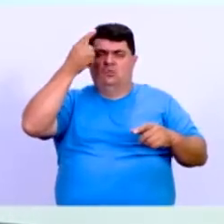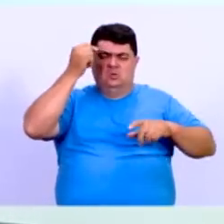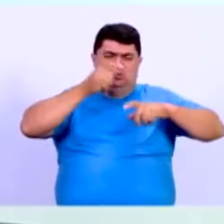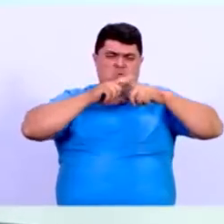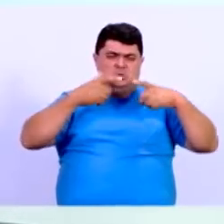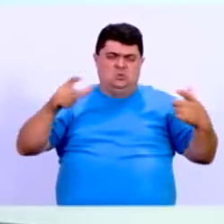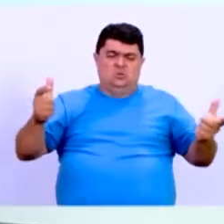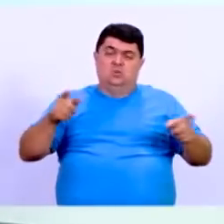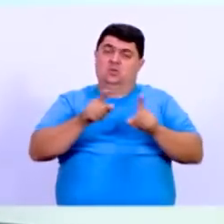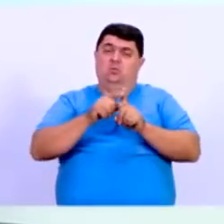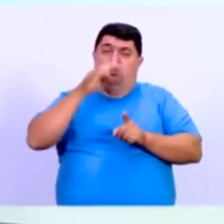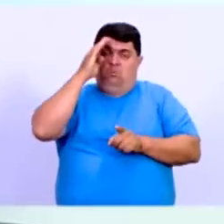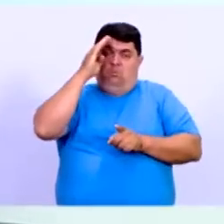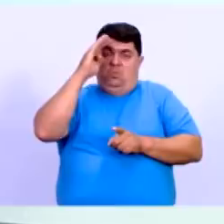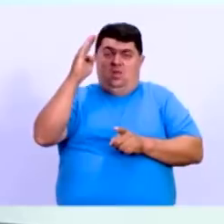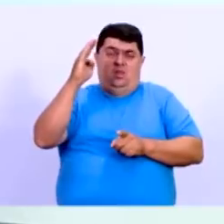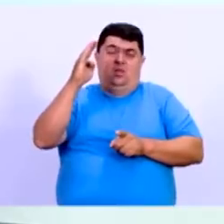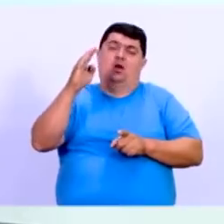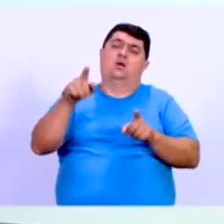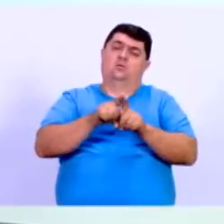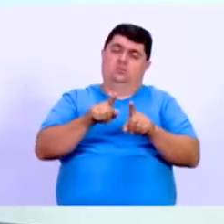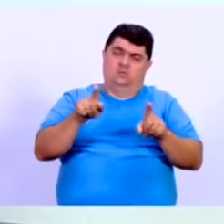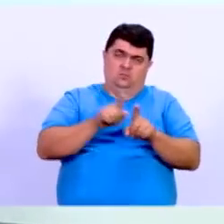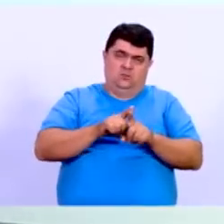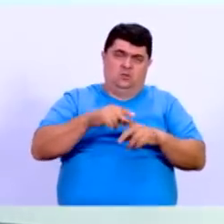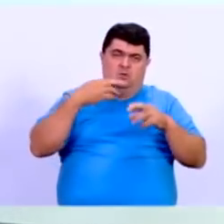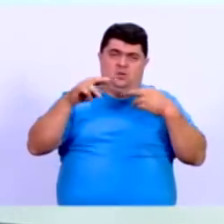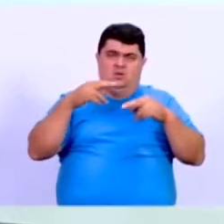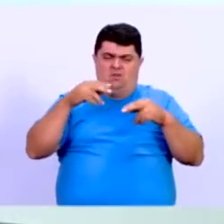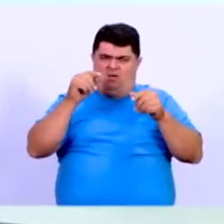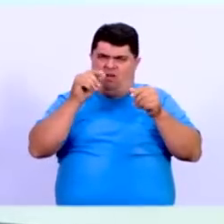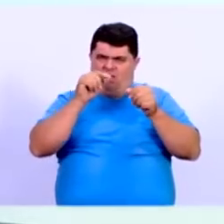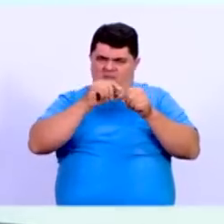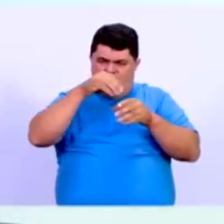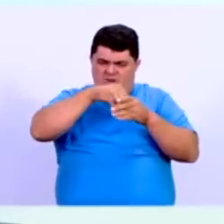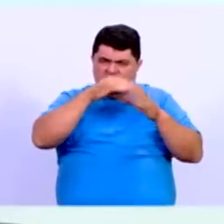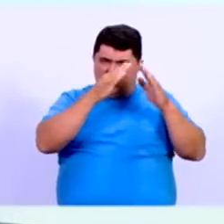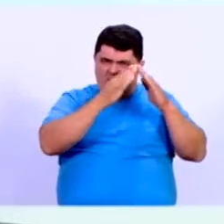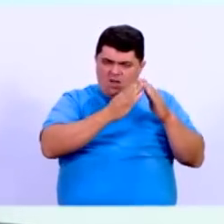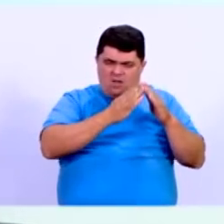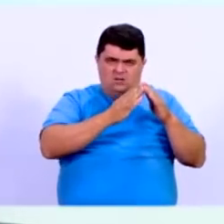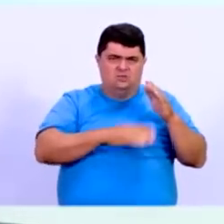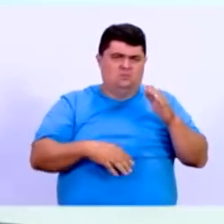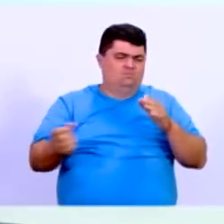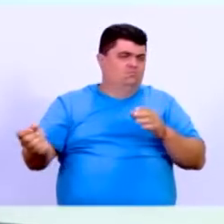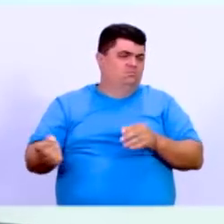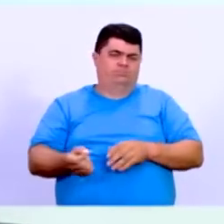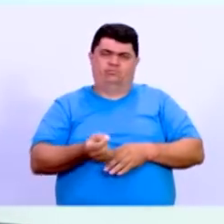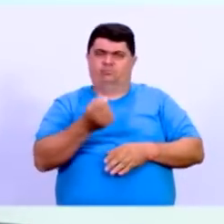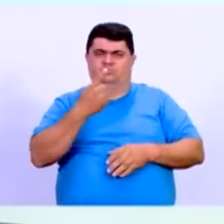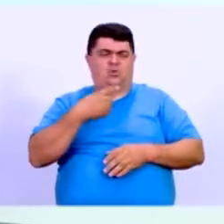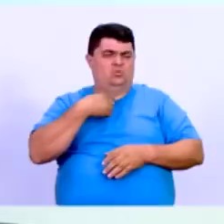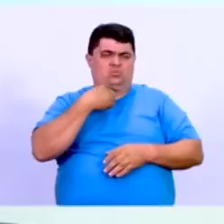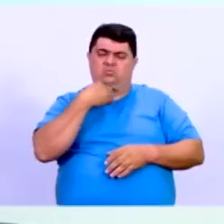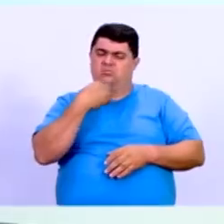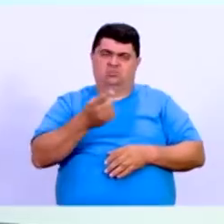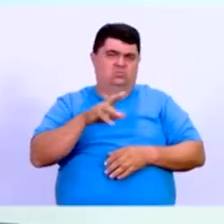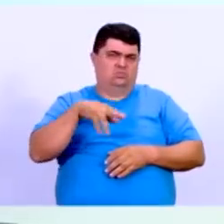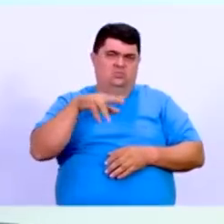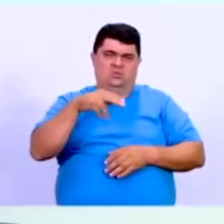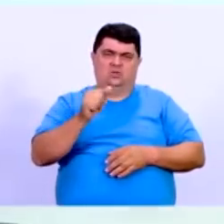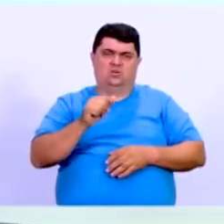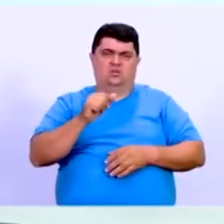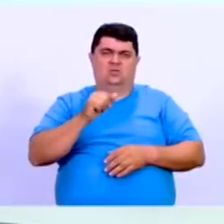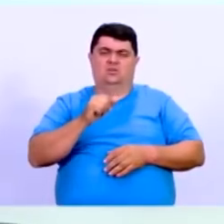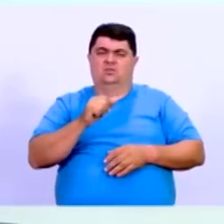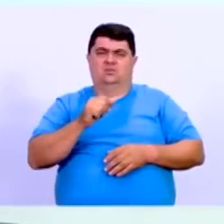militar, né? Você construir uma rede de computadores na tua residência, nossa, antigamente, né? Se falasse isso, podia até ser queimado